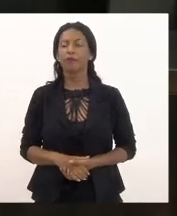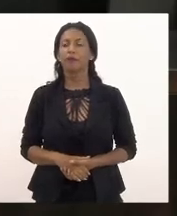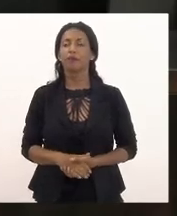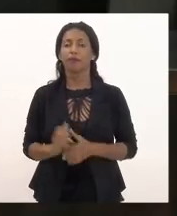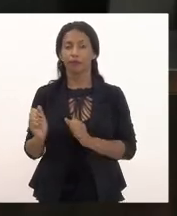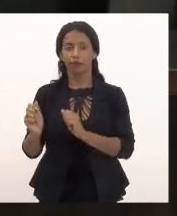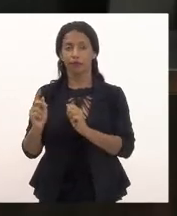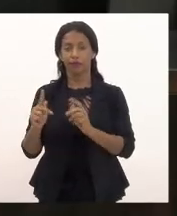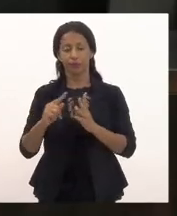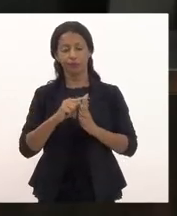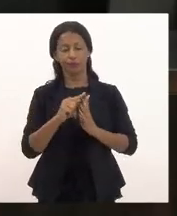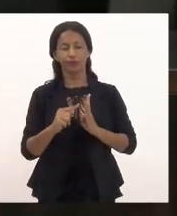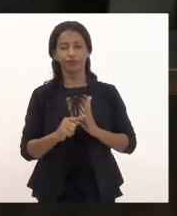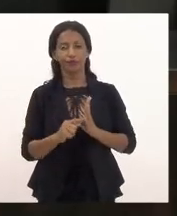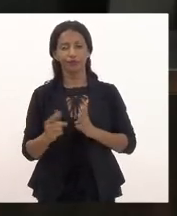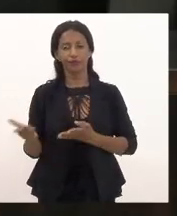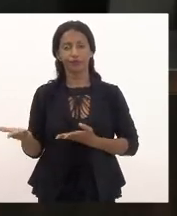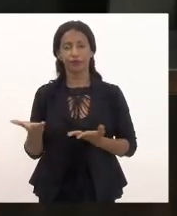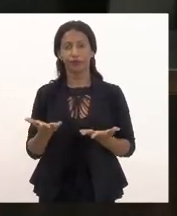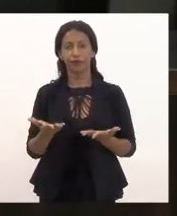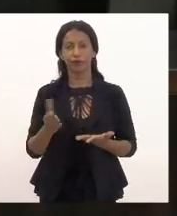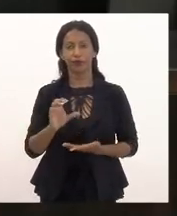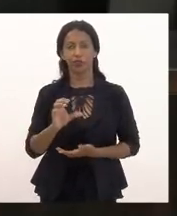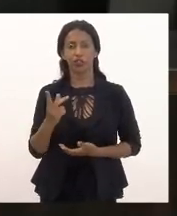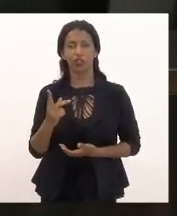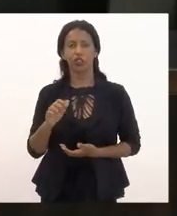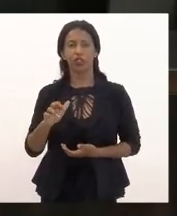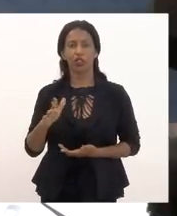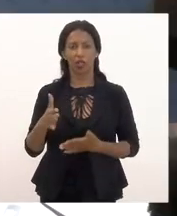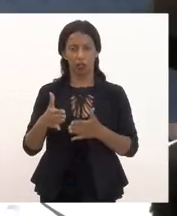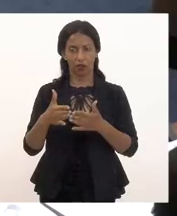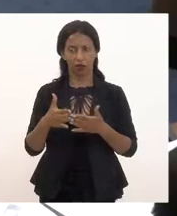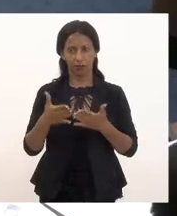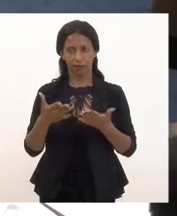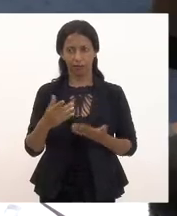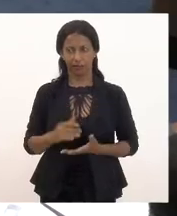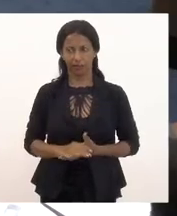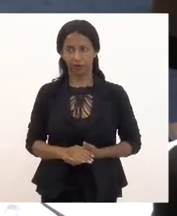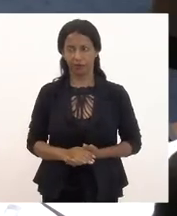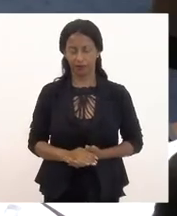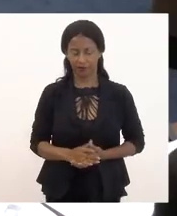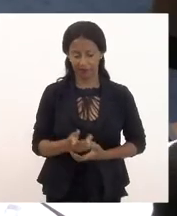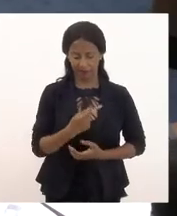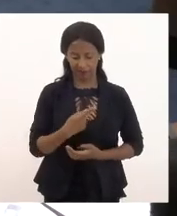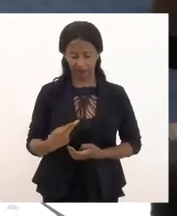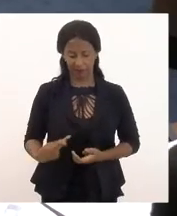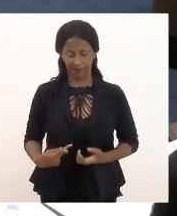Ok. Deputado Charles, por favor. Presidente,